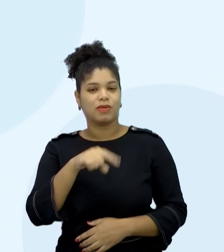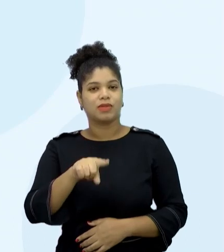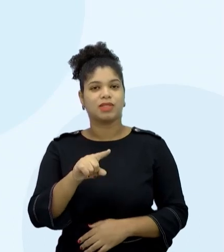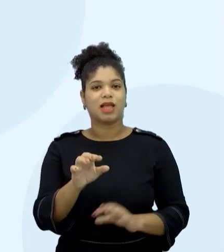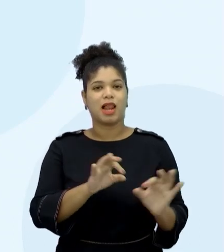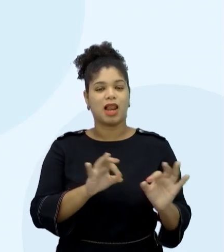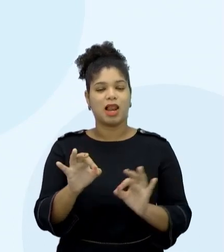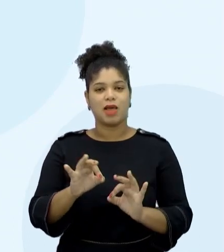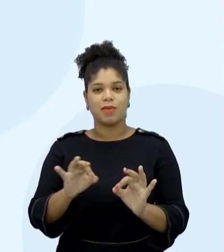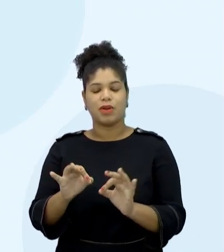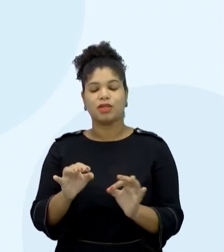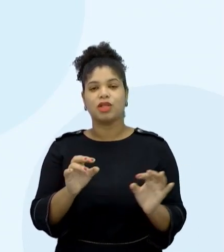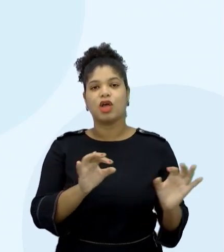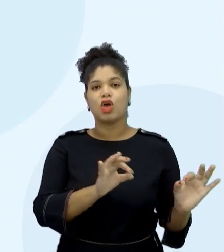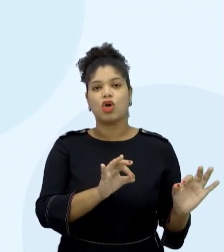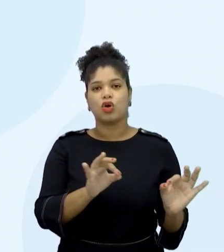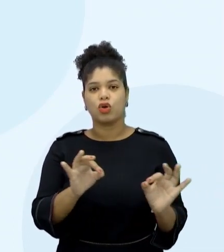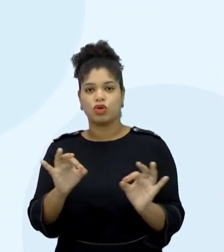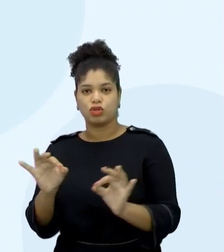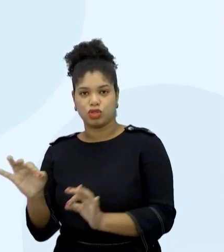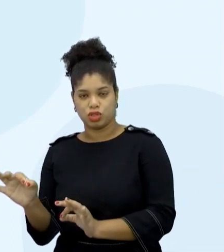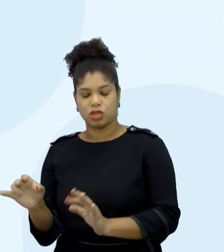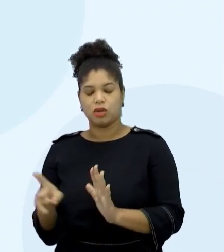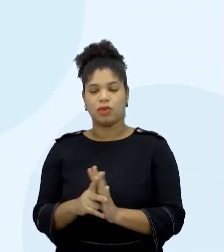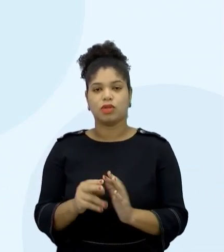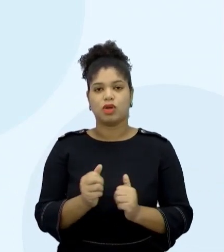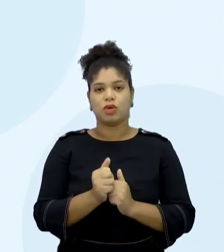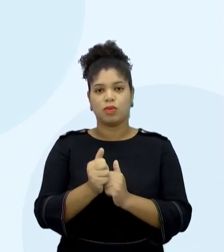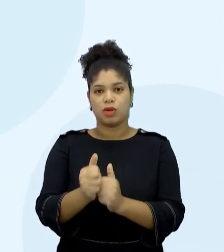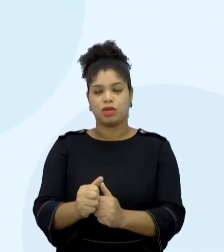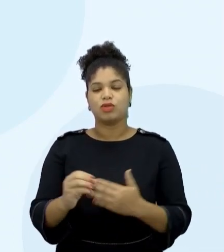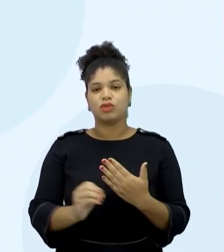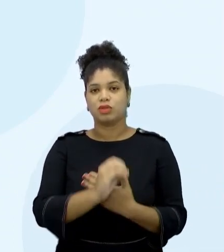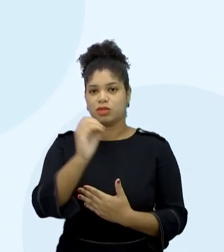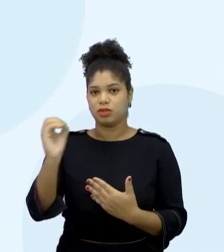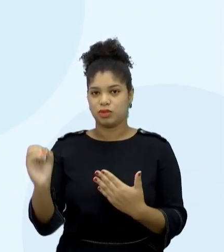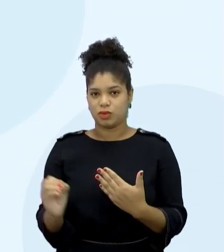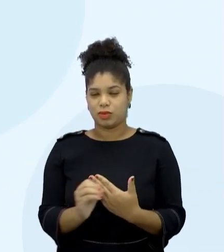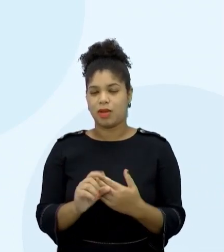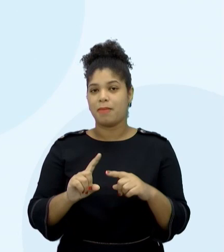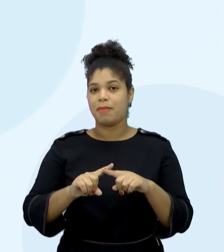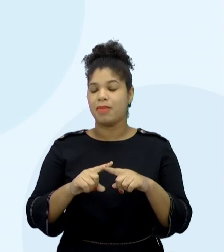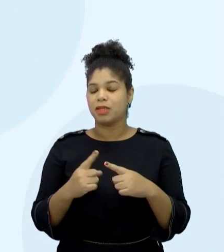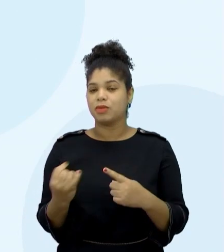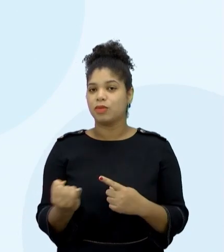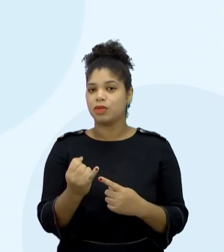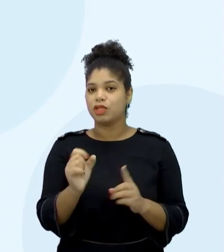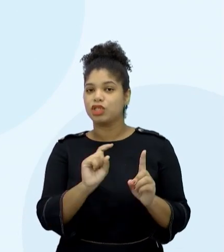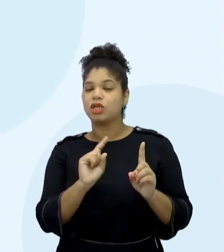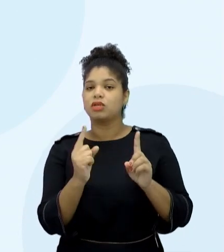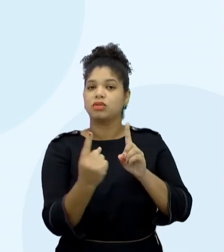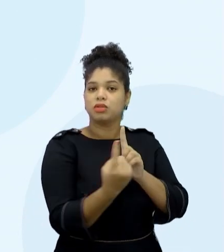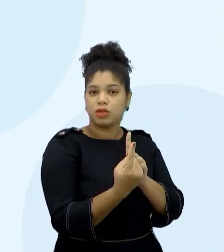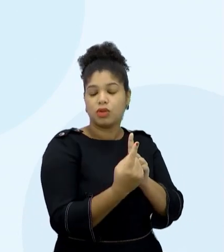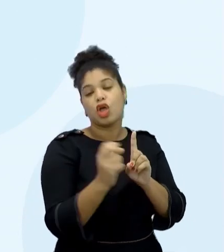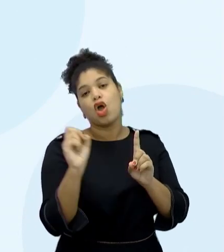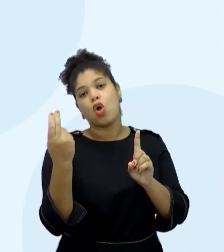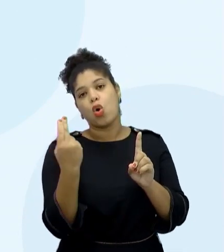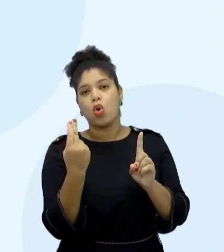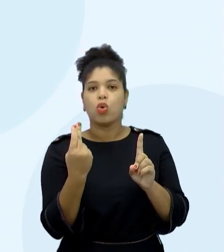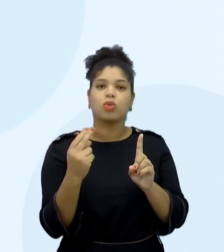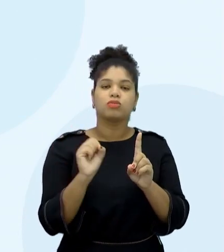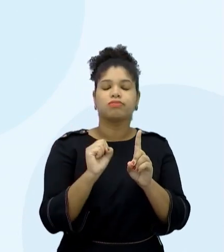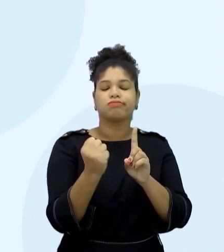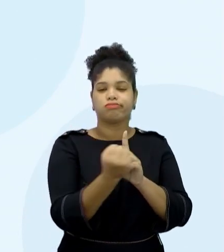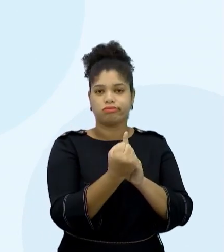uma rotina de acompanhamento das aulas do Centro de Mídias de maneira síncrona ou assíncrona, lembrando aí que a gente tem a